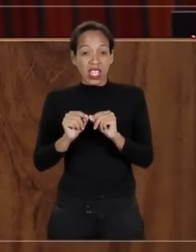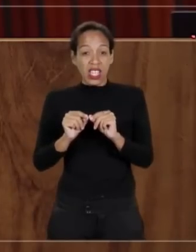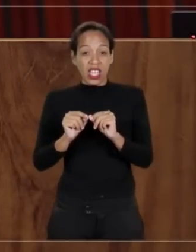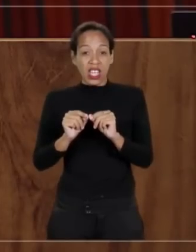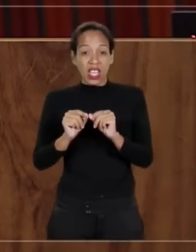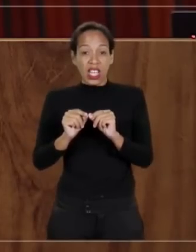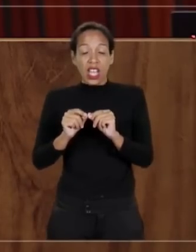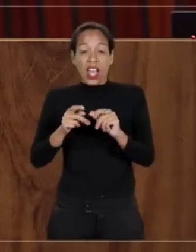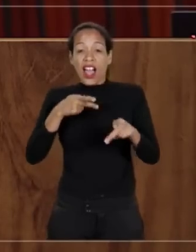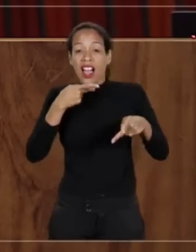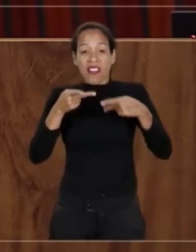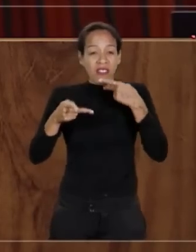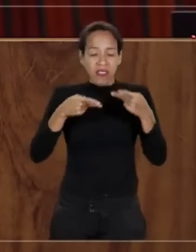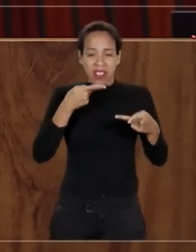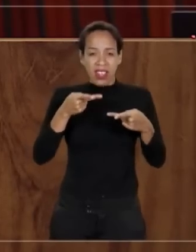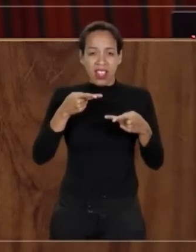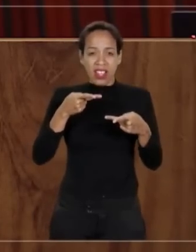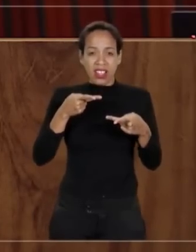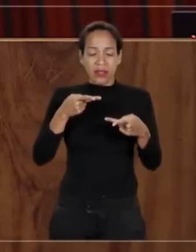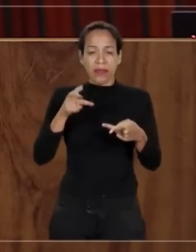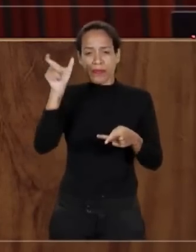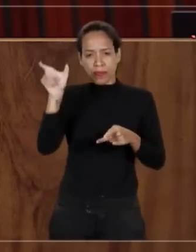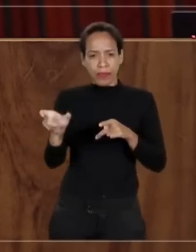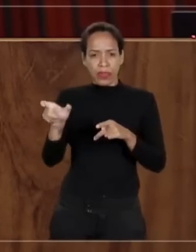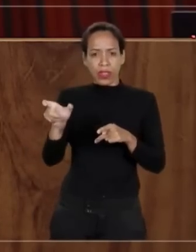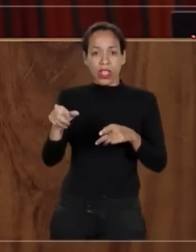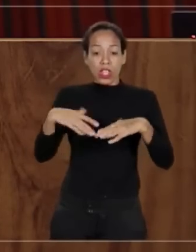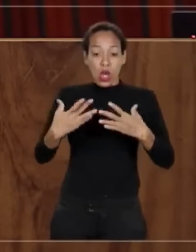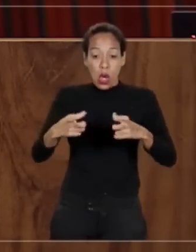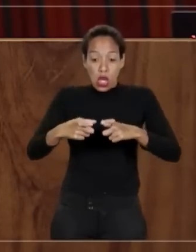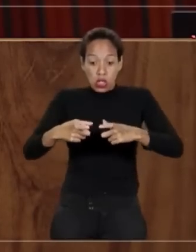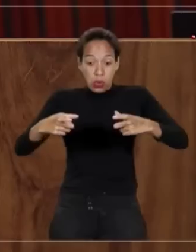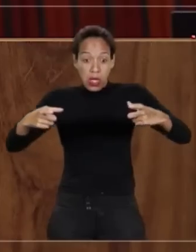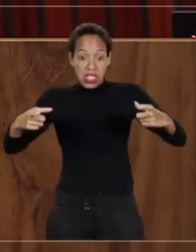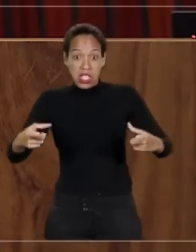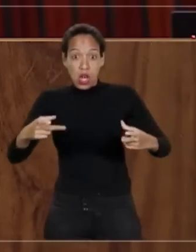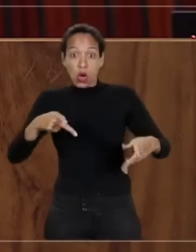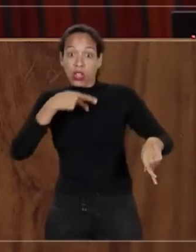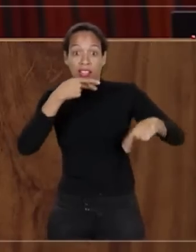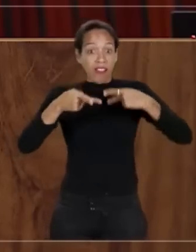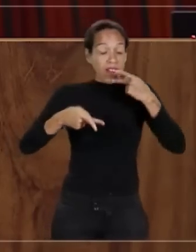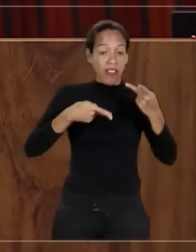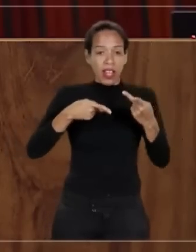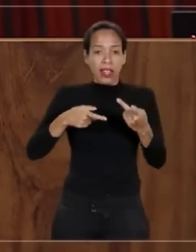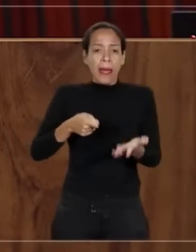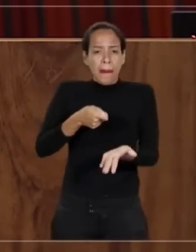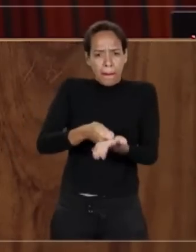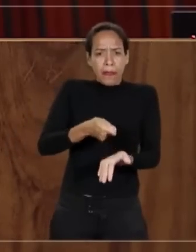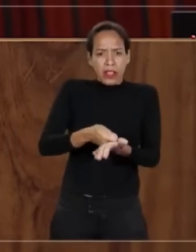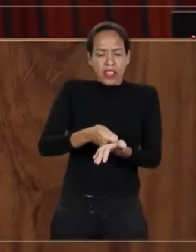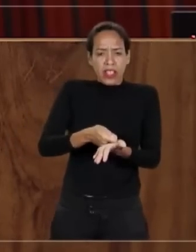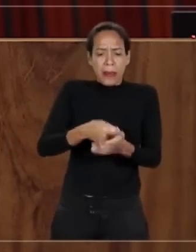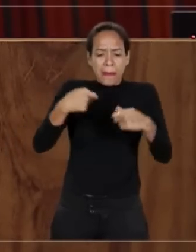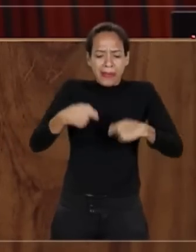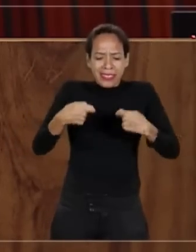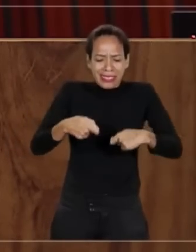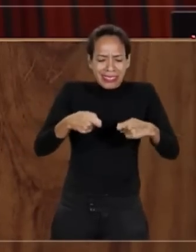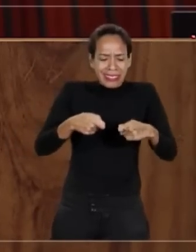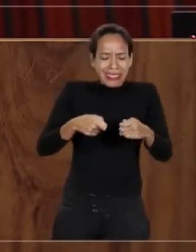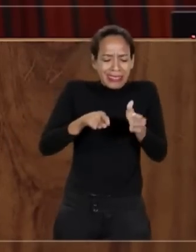impossível incursão à mente do falante. A dimensão pragmática do discurso exige que seja feita uma